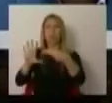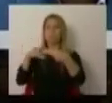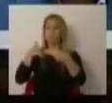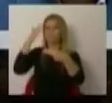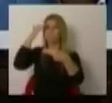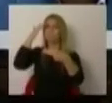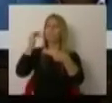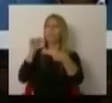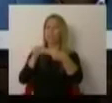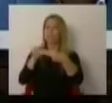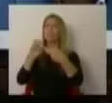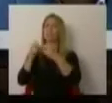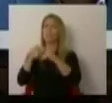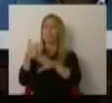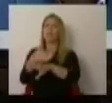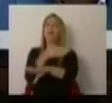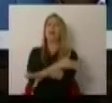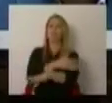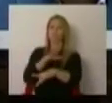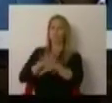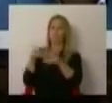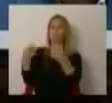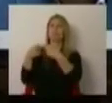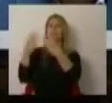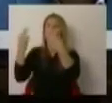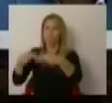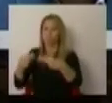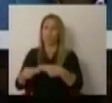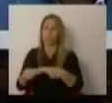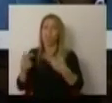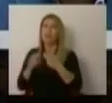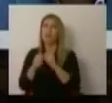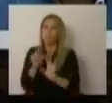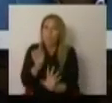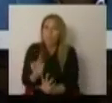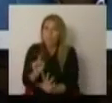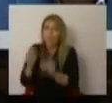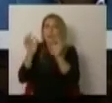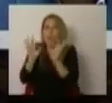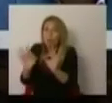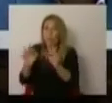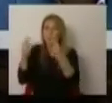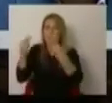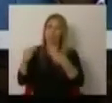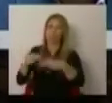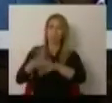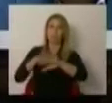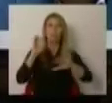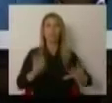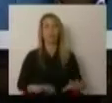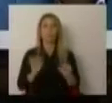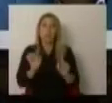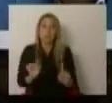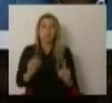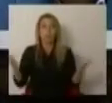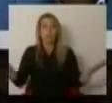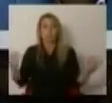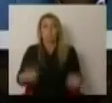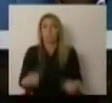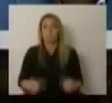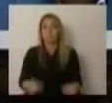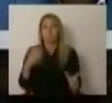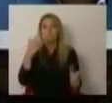anterior à tipologia da fronteira, mas é a existência da própria fronteira em si, e esse sim será o cerne de